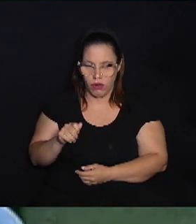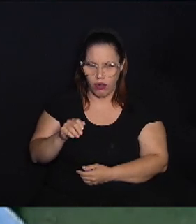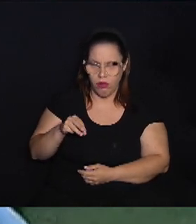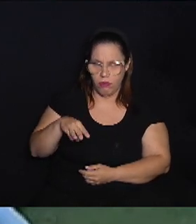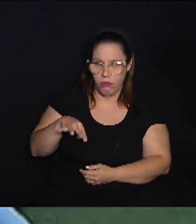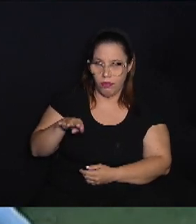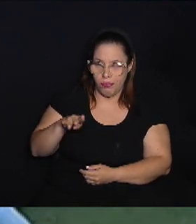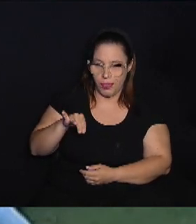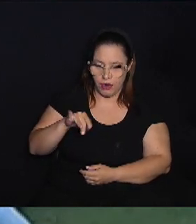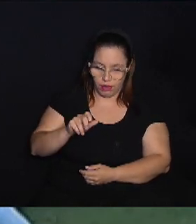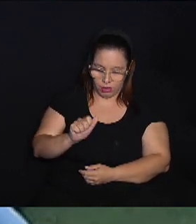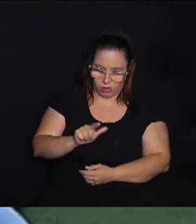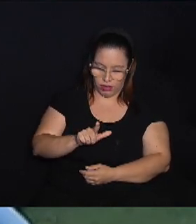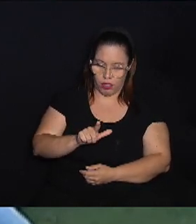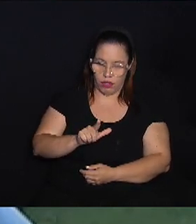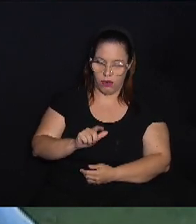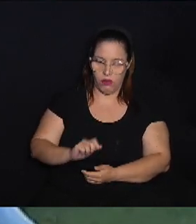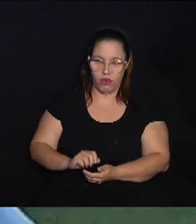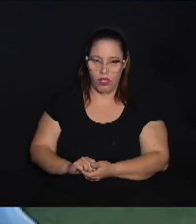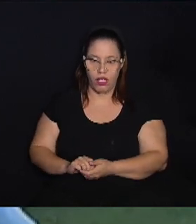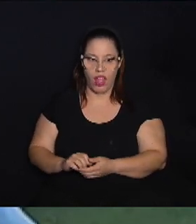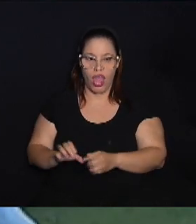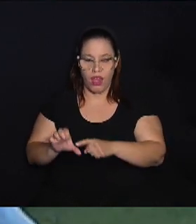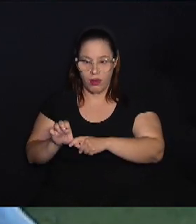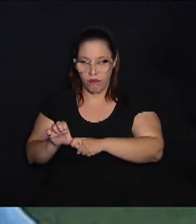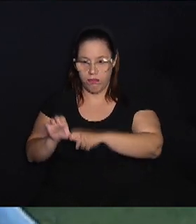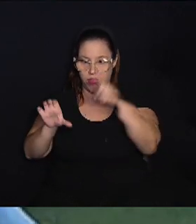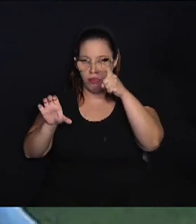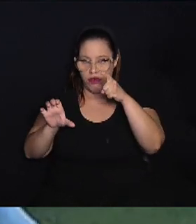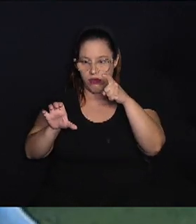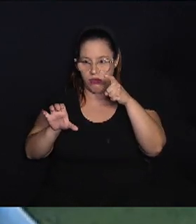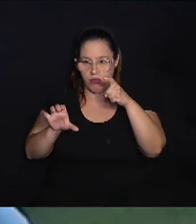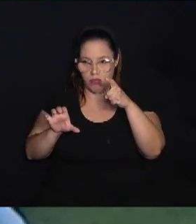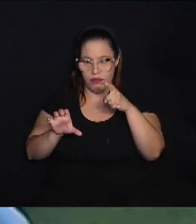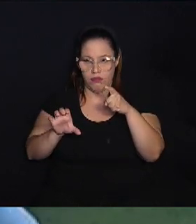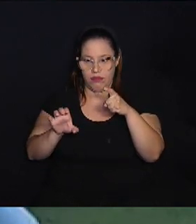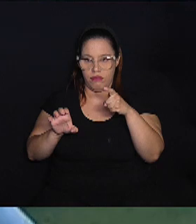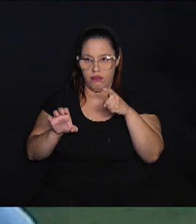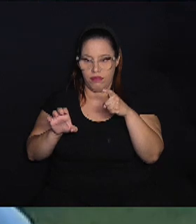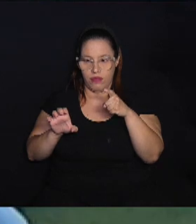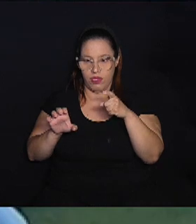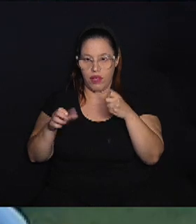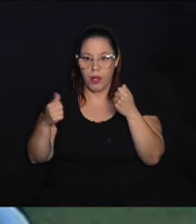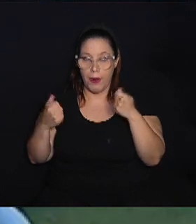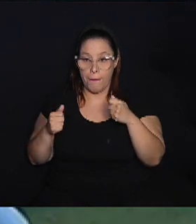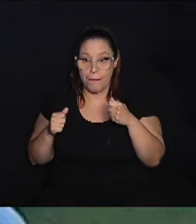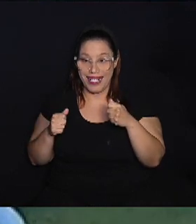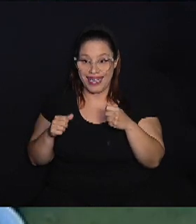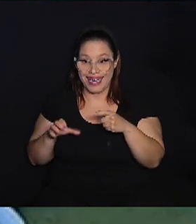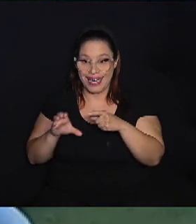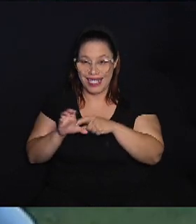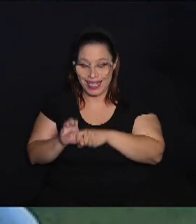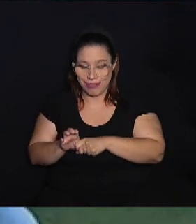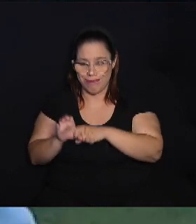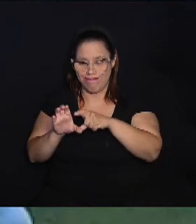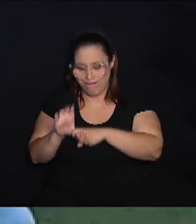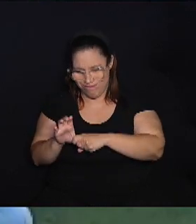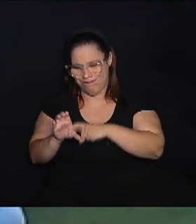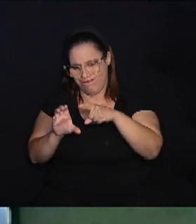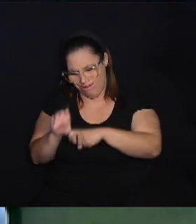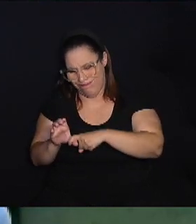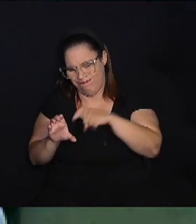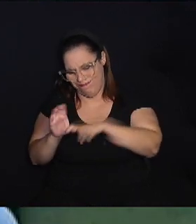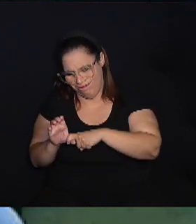prioriza que eles sejam independentes. Hoje a gente tem muito uma dependência dos grupos de cooperativas